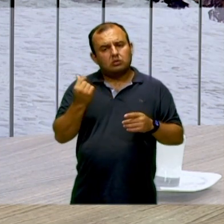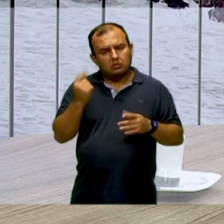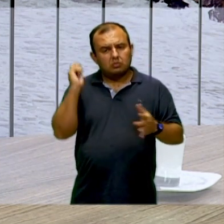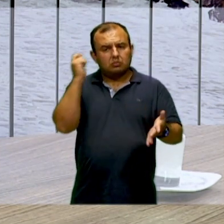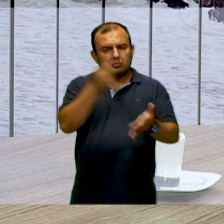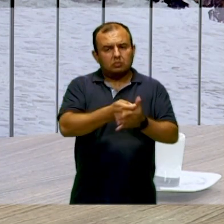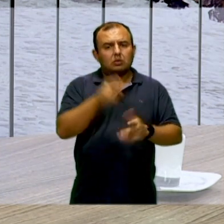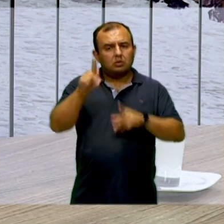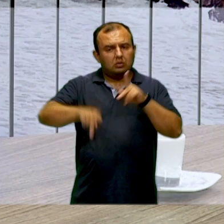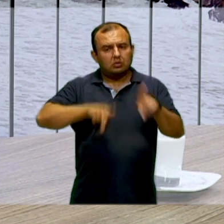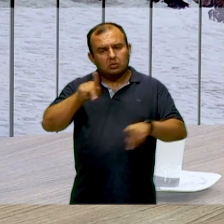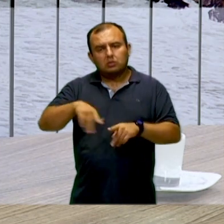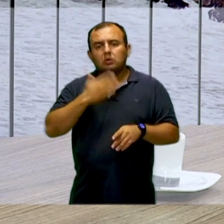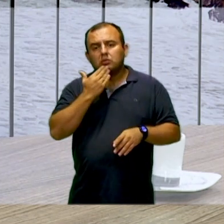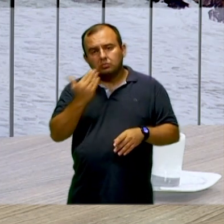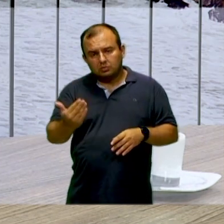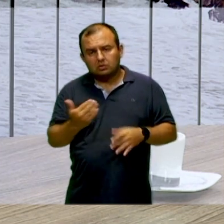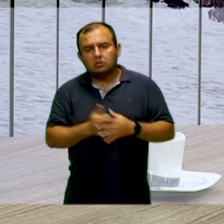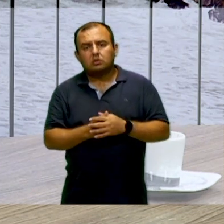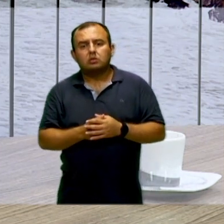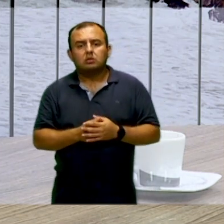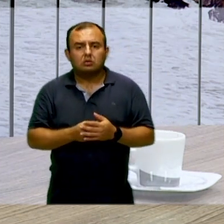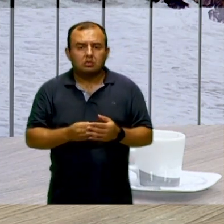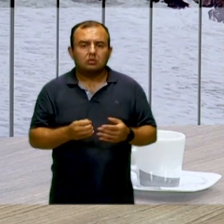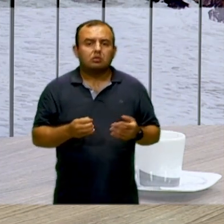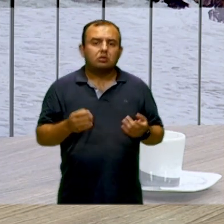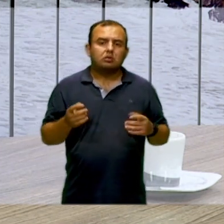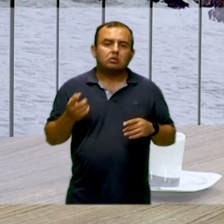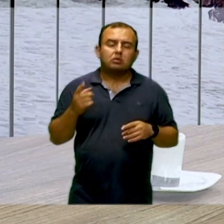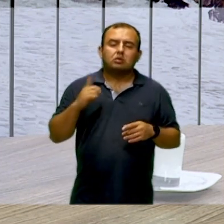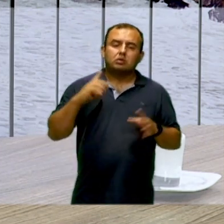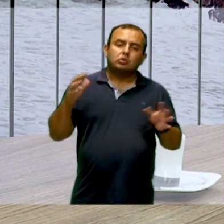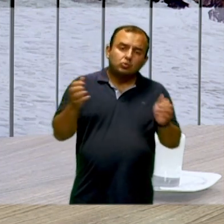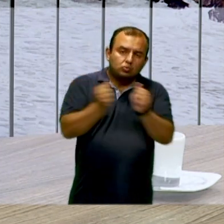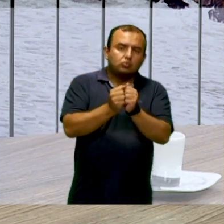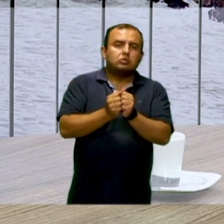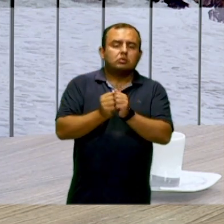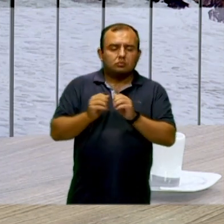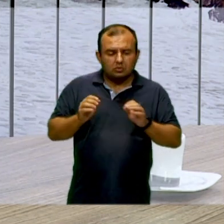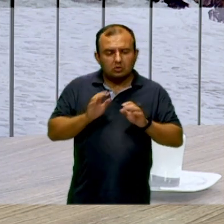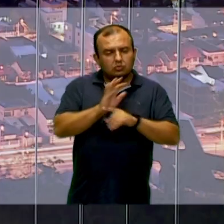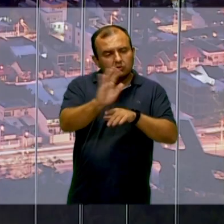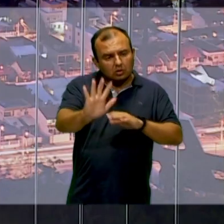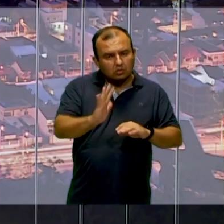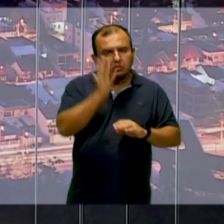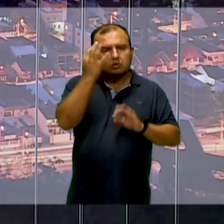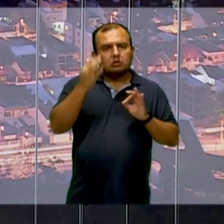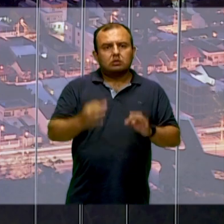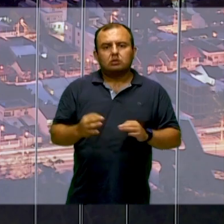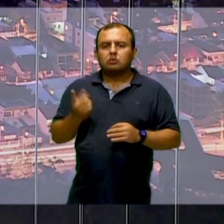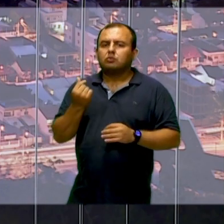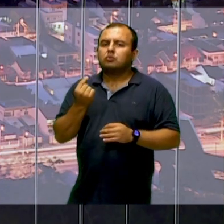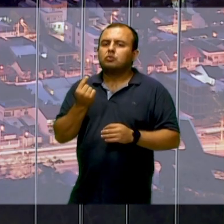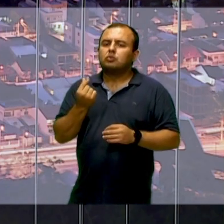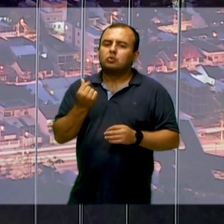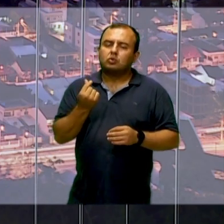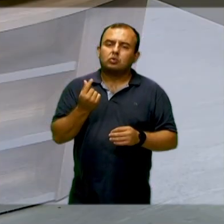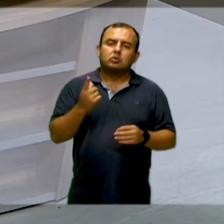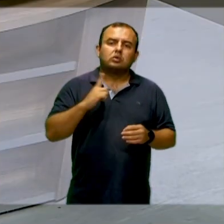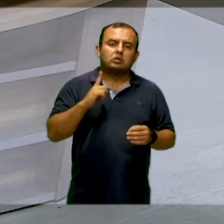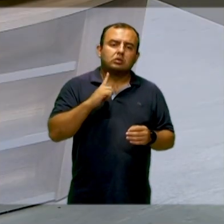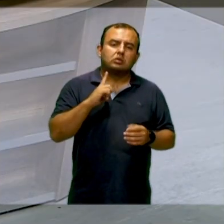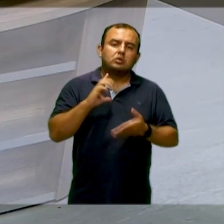pago, a população está pedindo, né? E nós estamos se juntando para fazer isso acontecer. Você falou em valor. Qual o valor que vocês